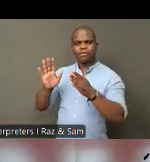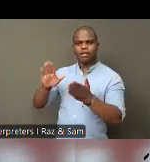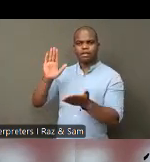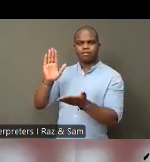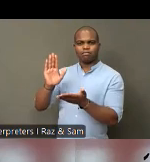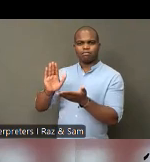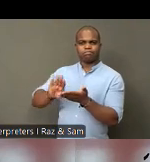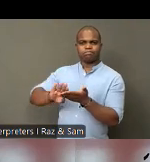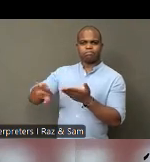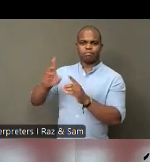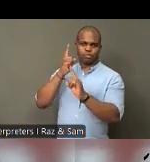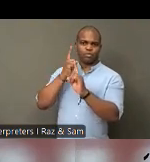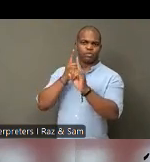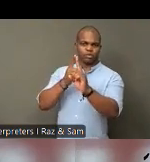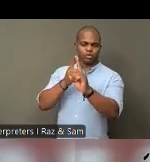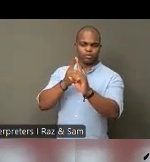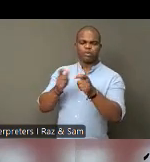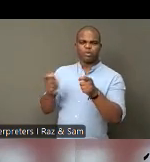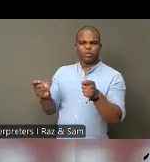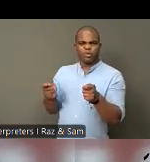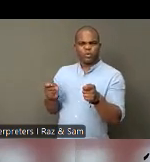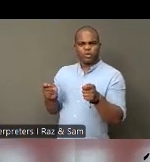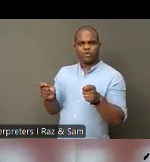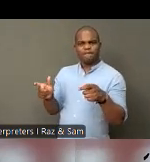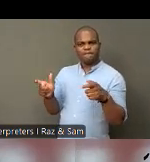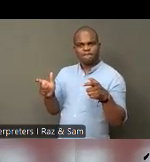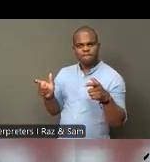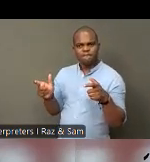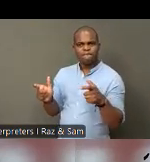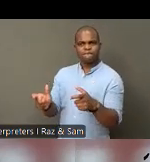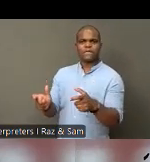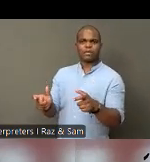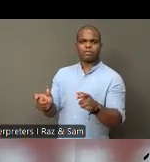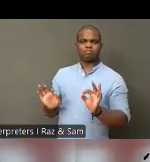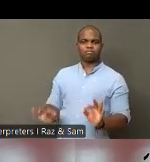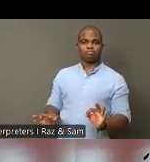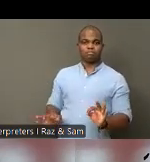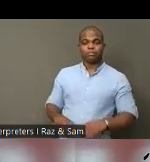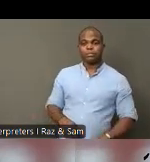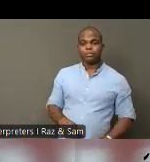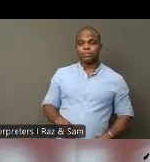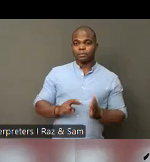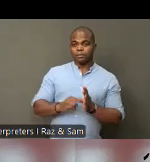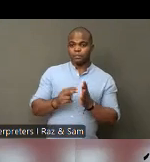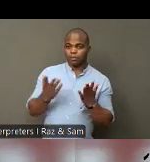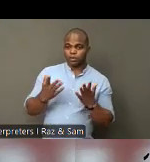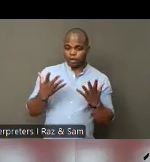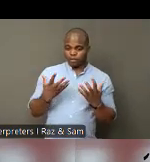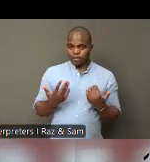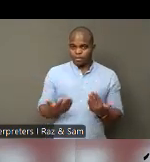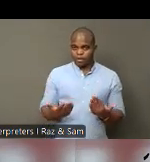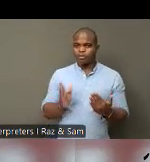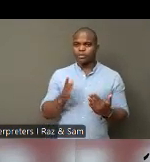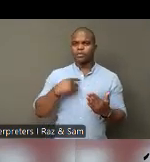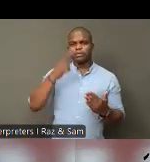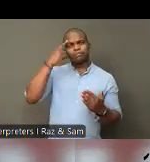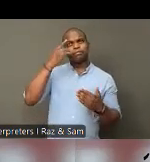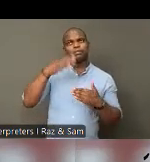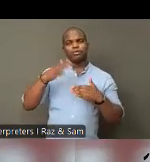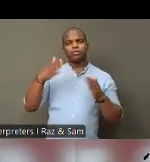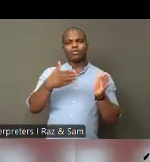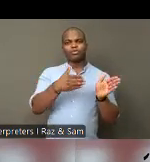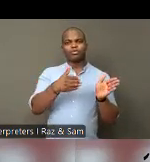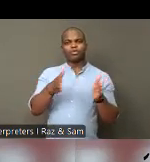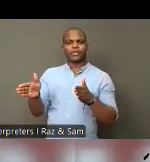temos de mudar a maneira de pensar desses programas específicos a doenças para que agora nós